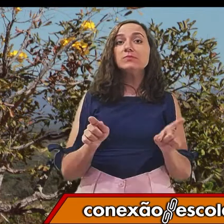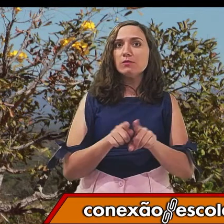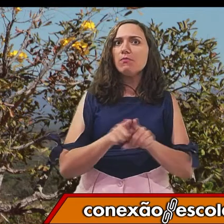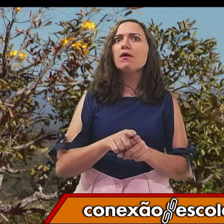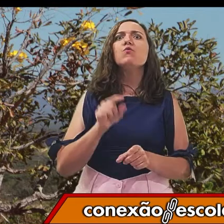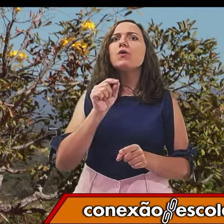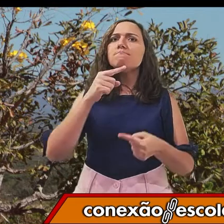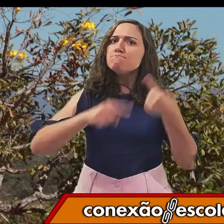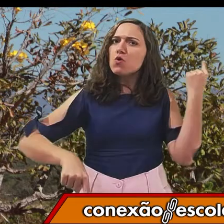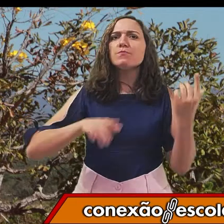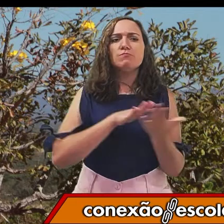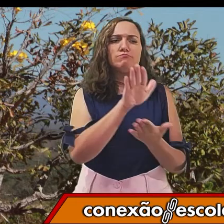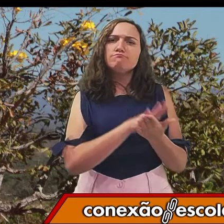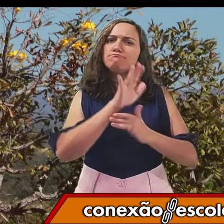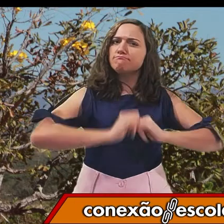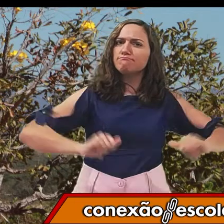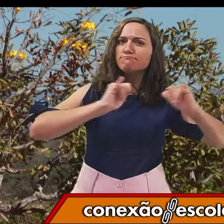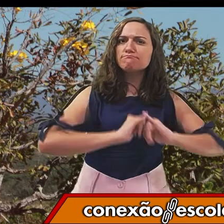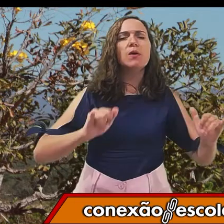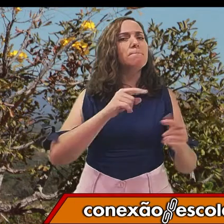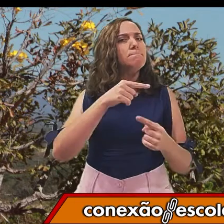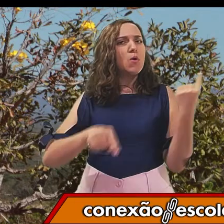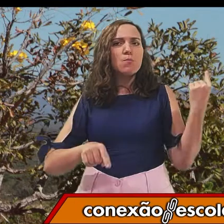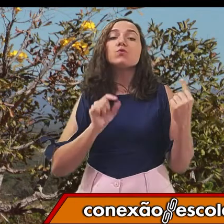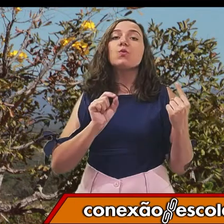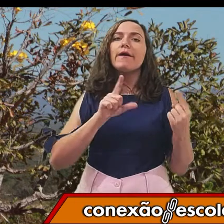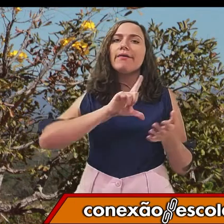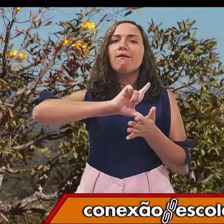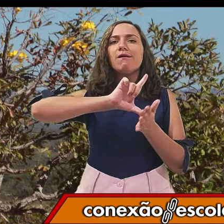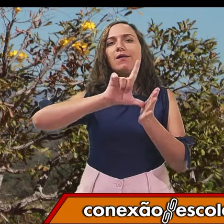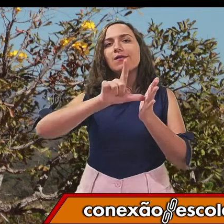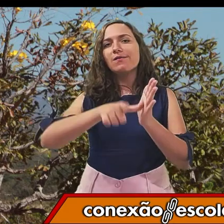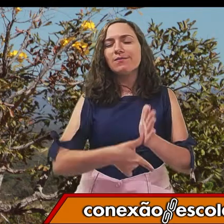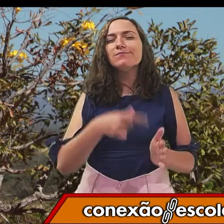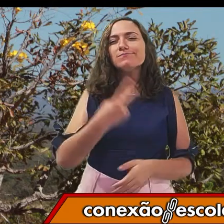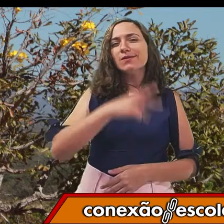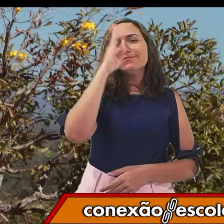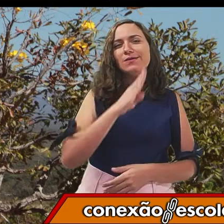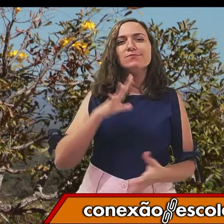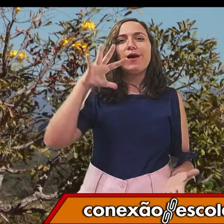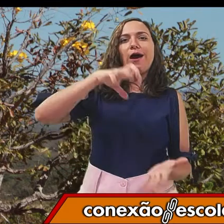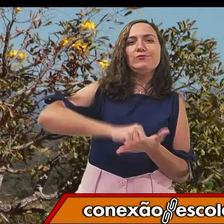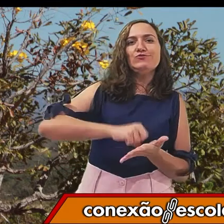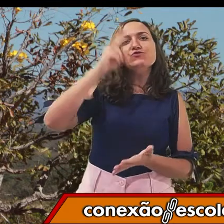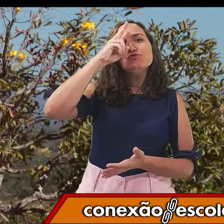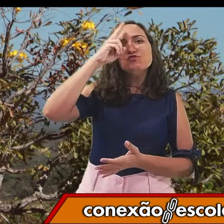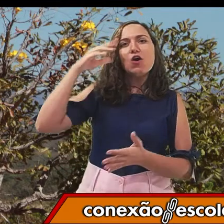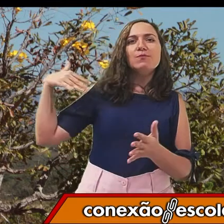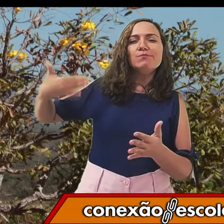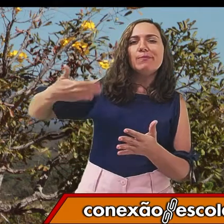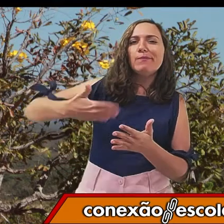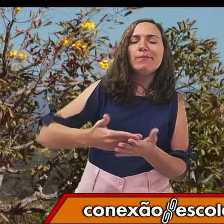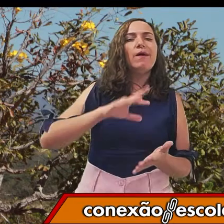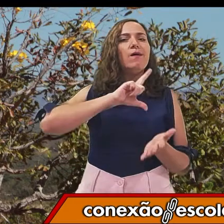edição de qualquer publicação, o que contribuiu para o atraso do país no registro de sua própria história. Todos